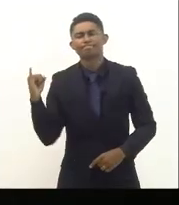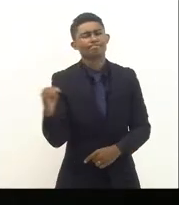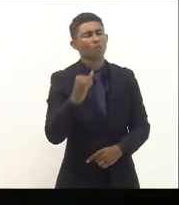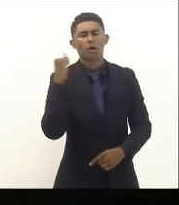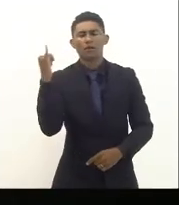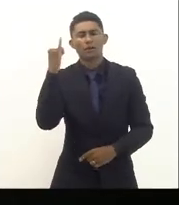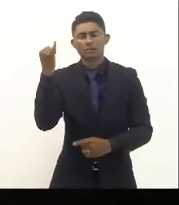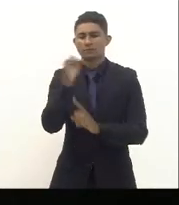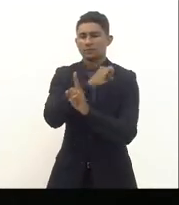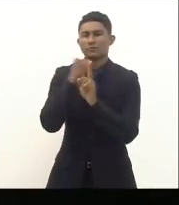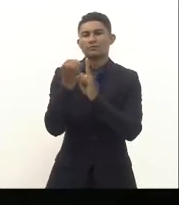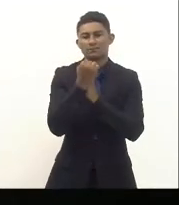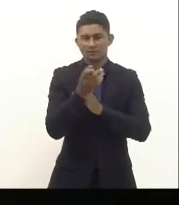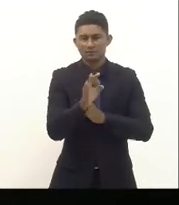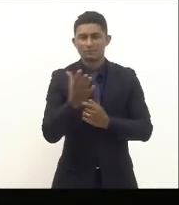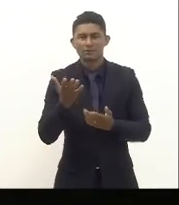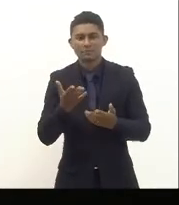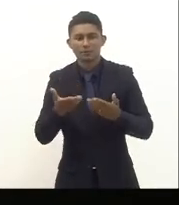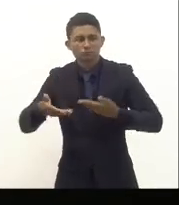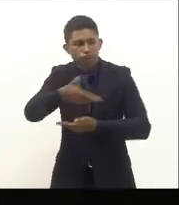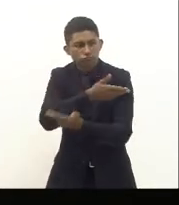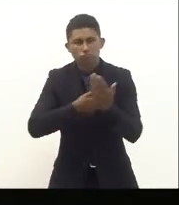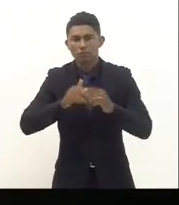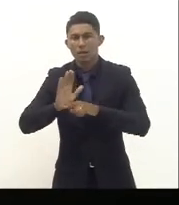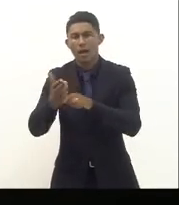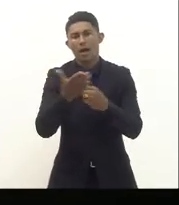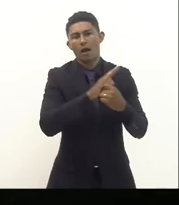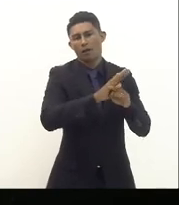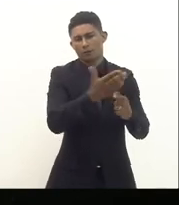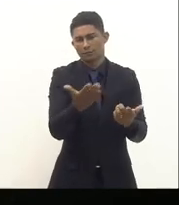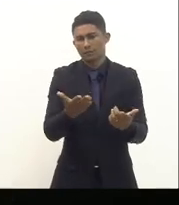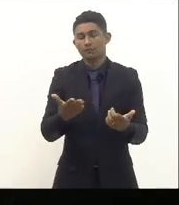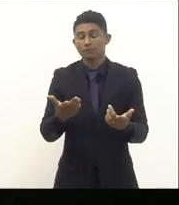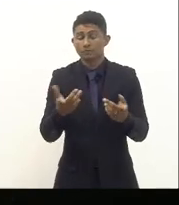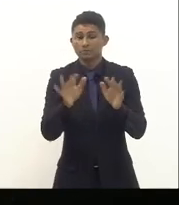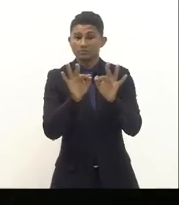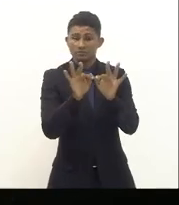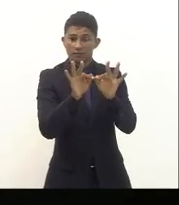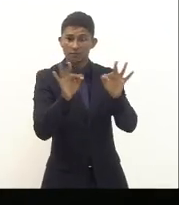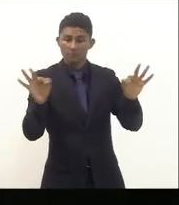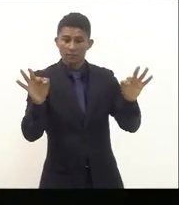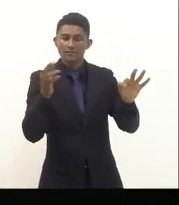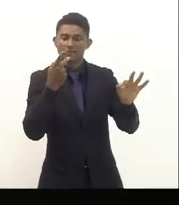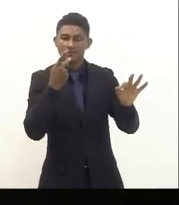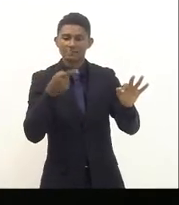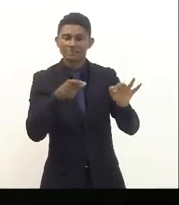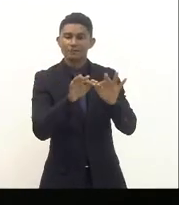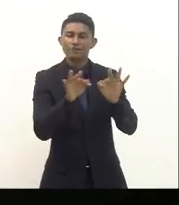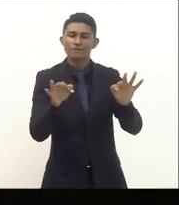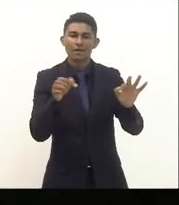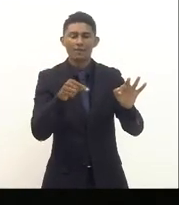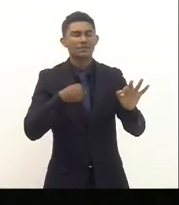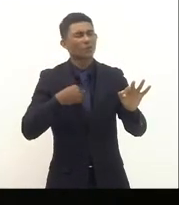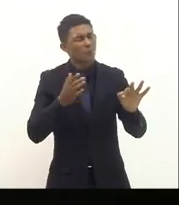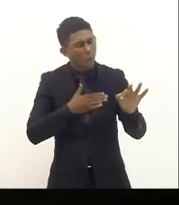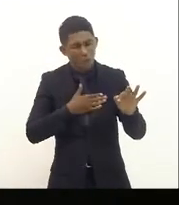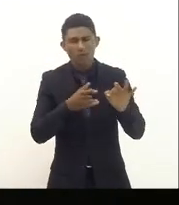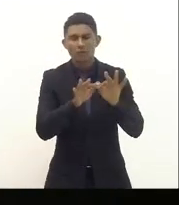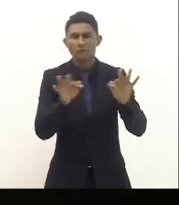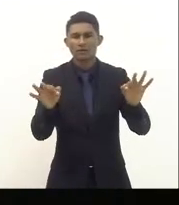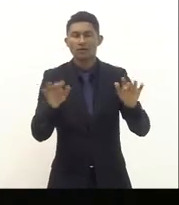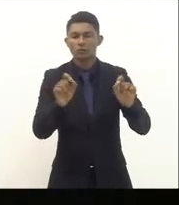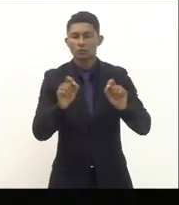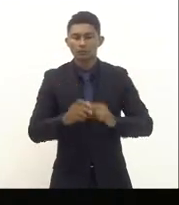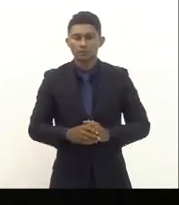na sociedade e eu termino vendo uma frase o que eu sempre gosto de ver